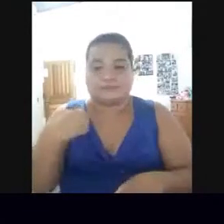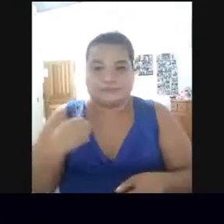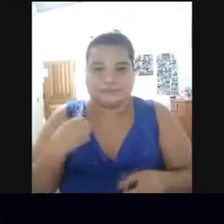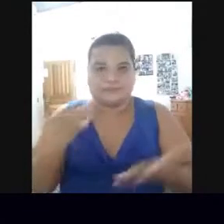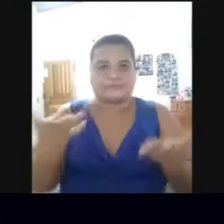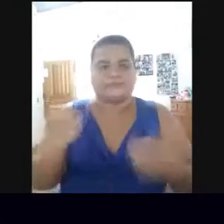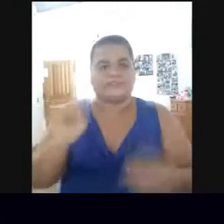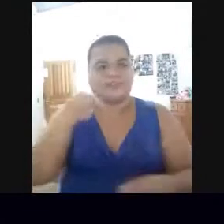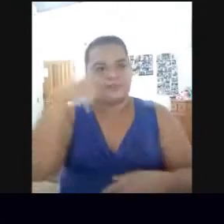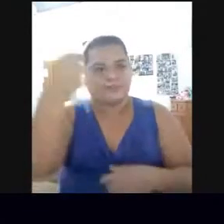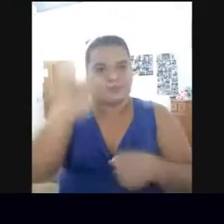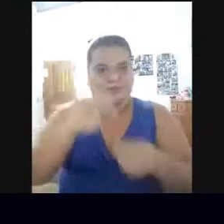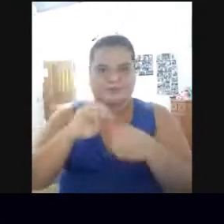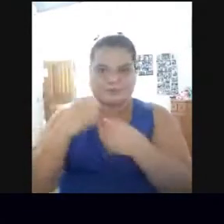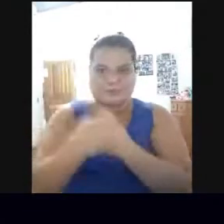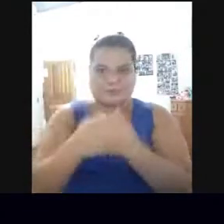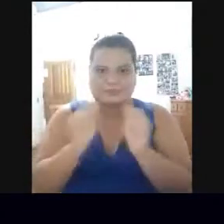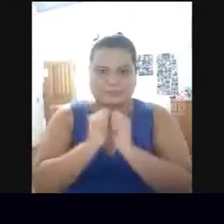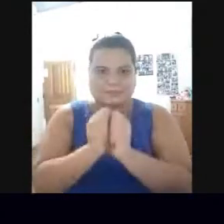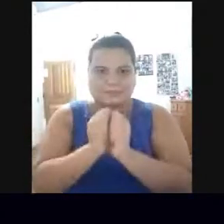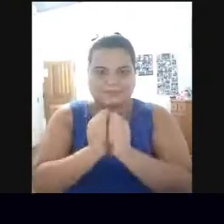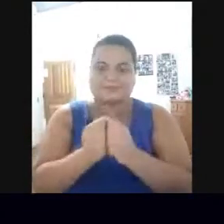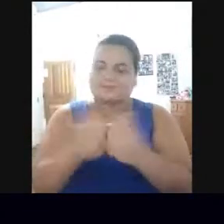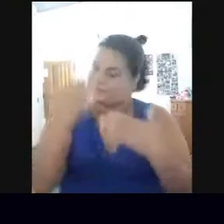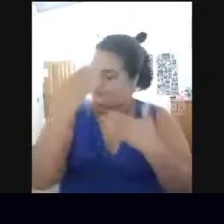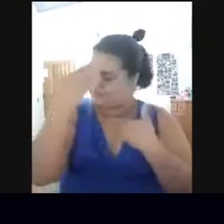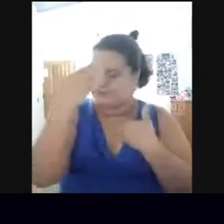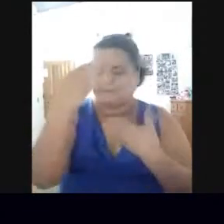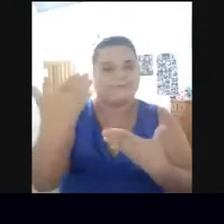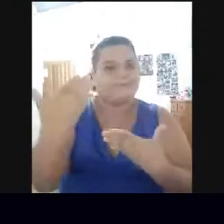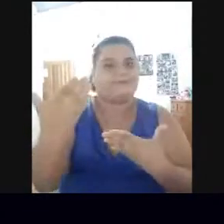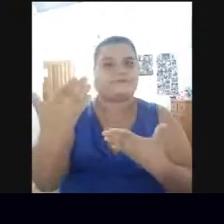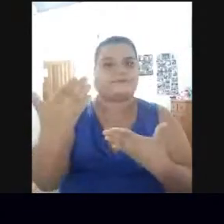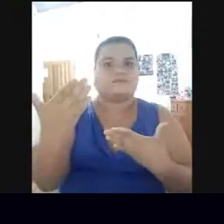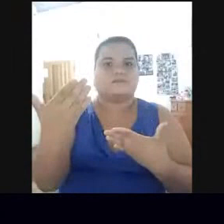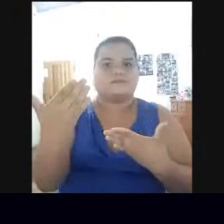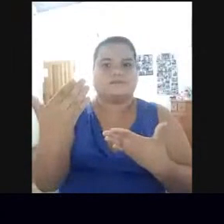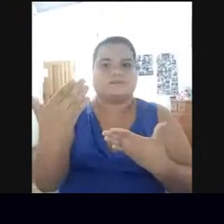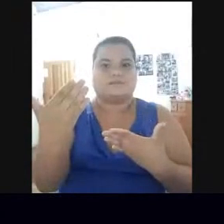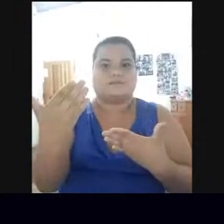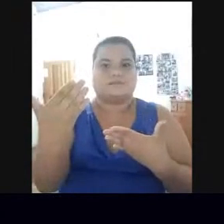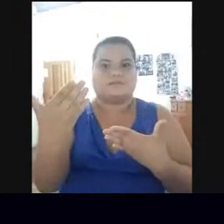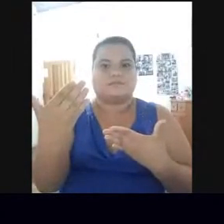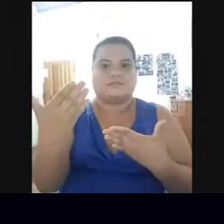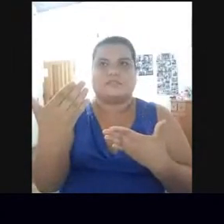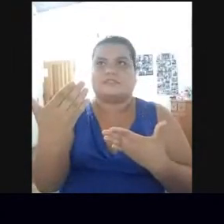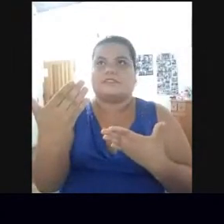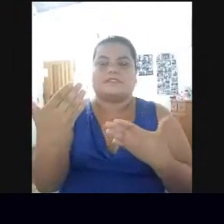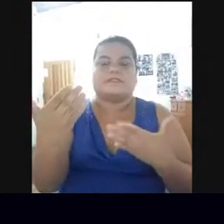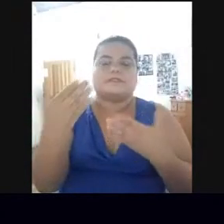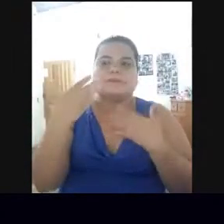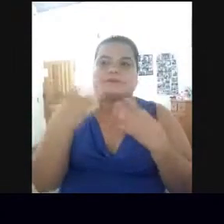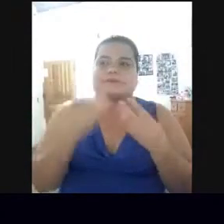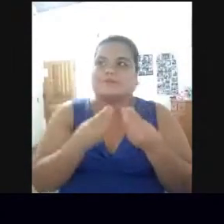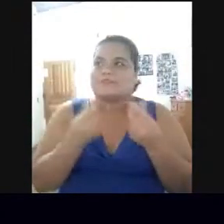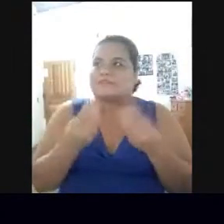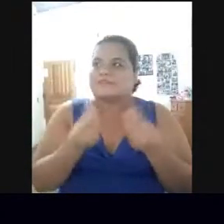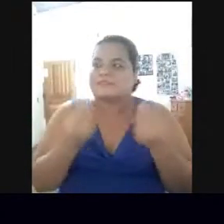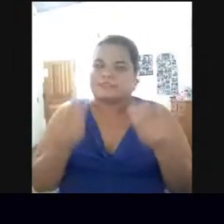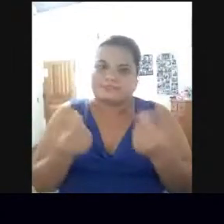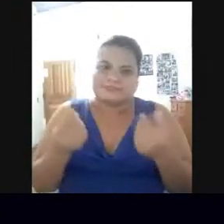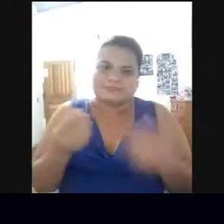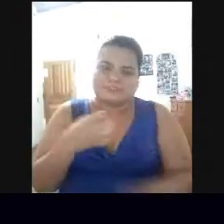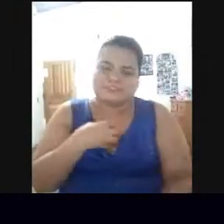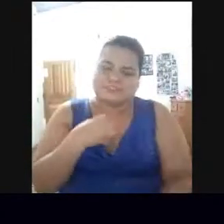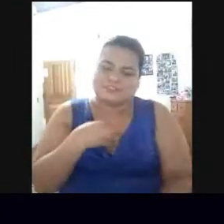próximas parcerias, e a gente agradece por tamanha sensibilidade